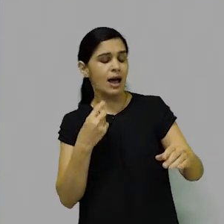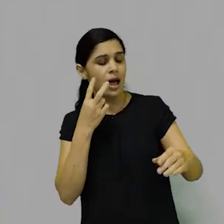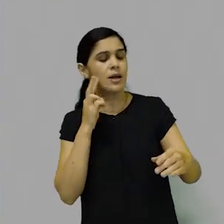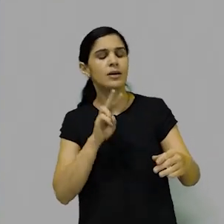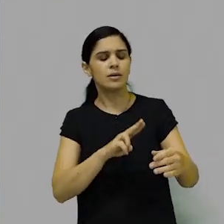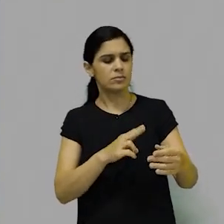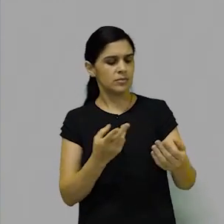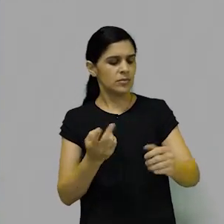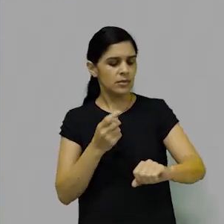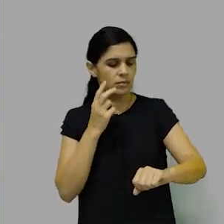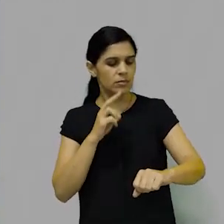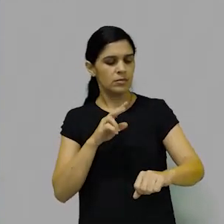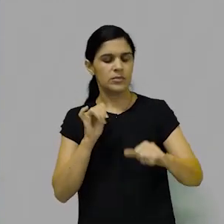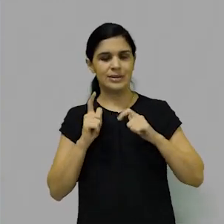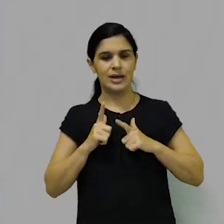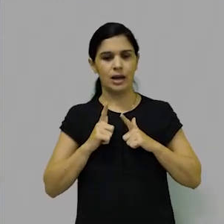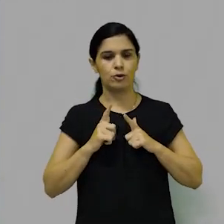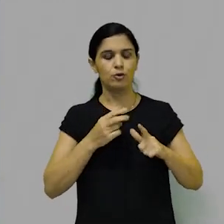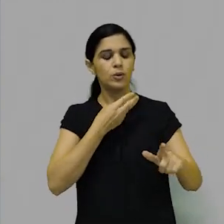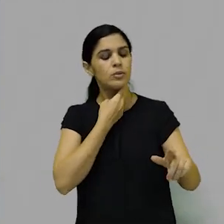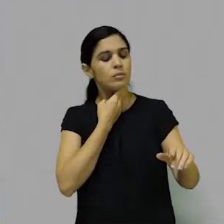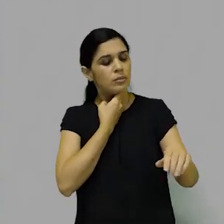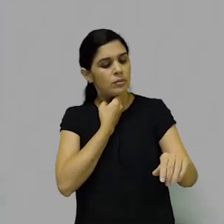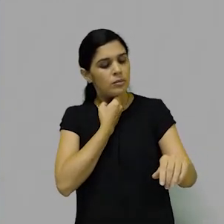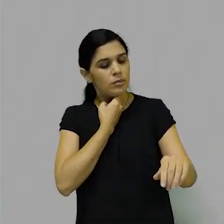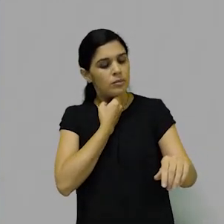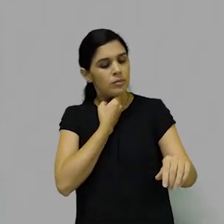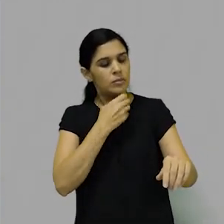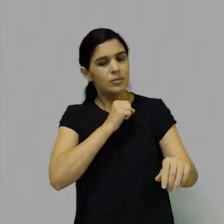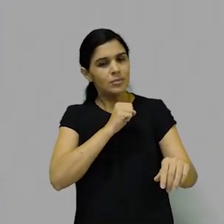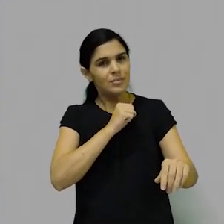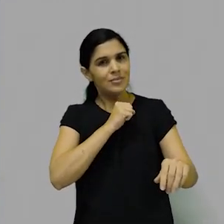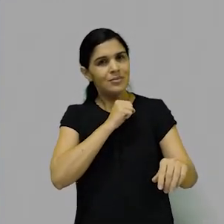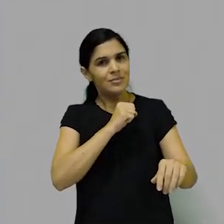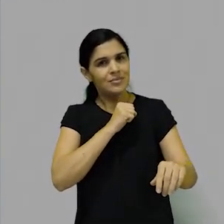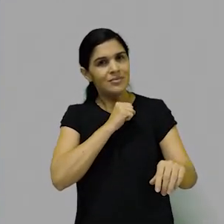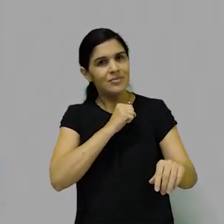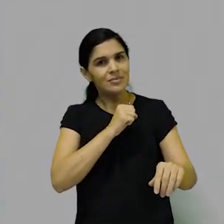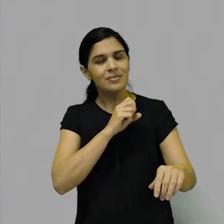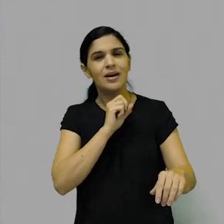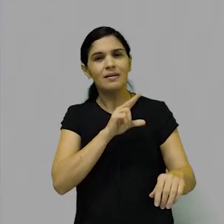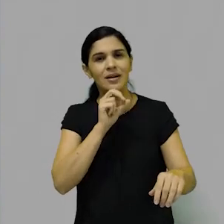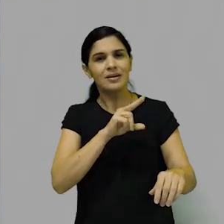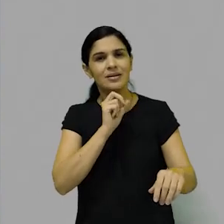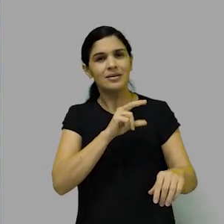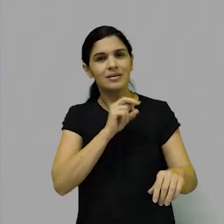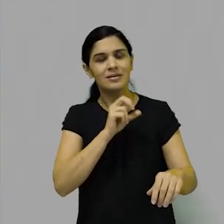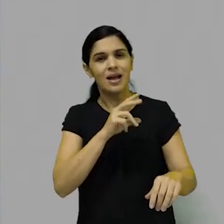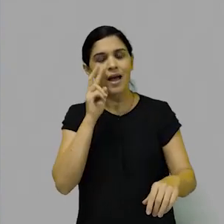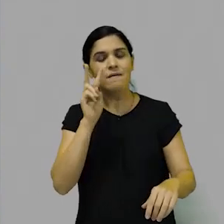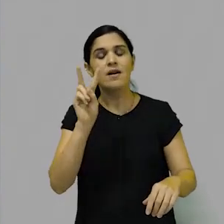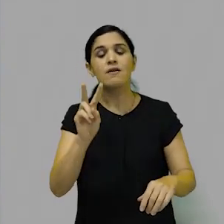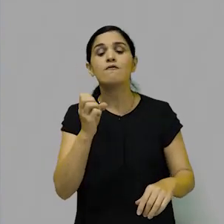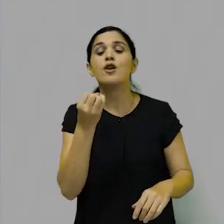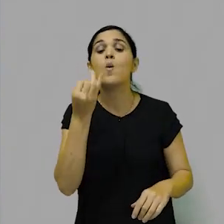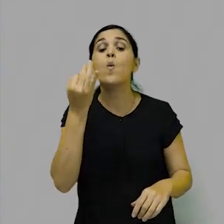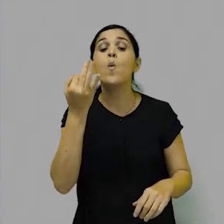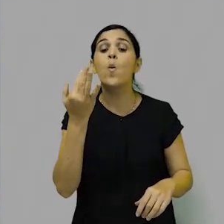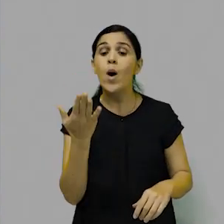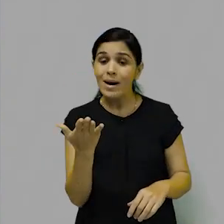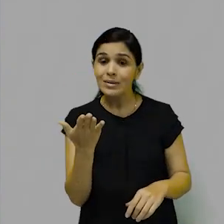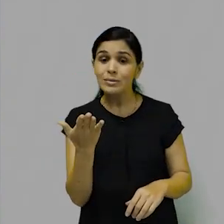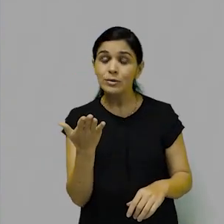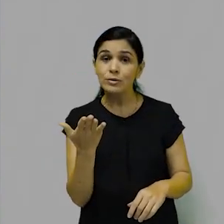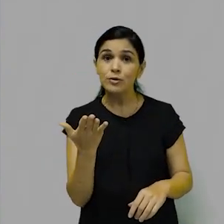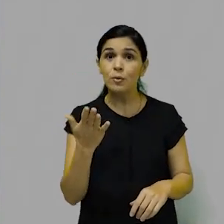4, 60 vai dar 1 minuto. Então, você vai ter a sua frequência cardíaca ali após o esforço. Você vai saber o quanto que seu coração